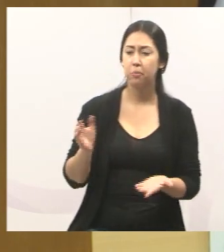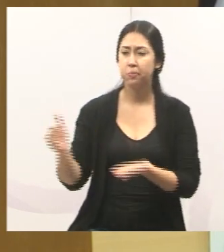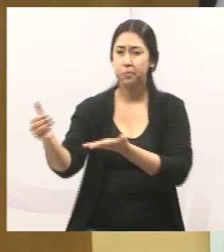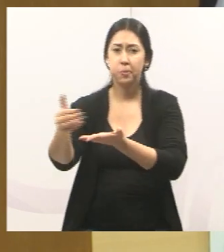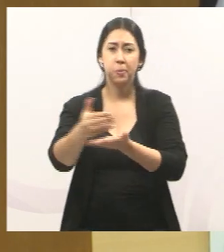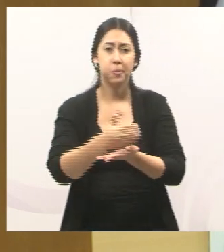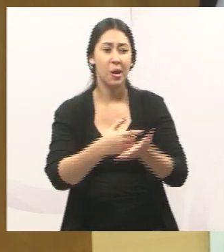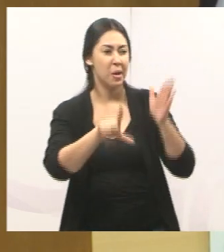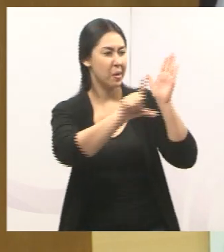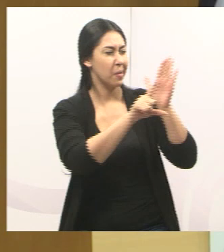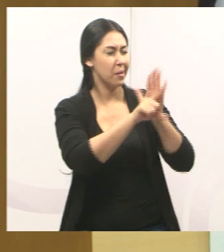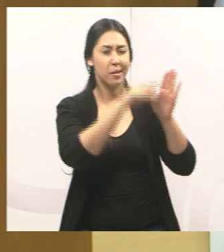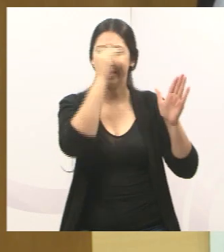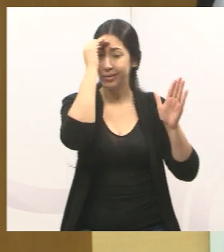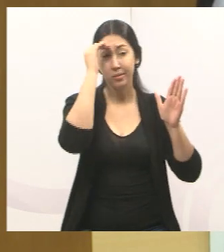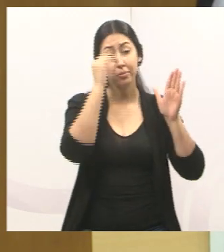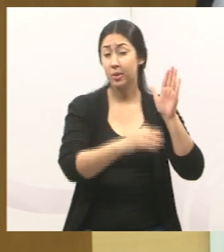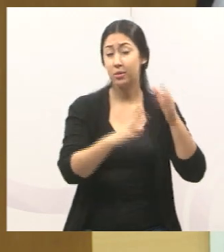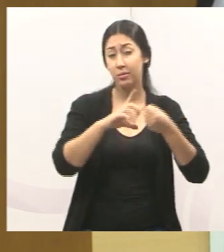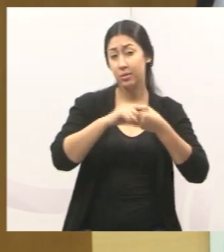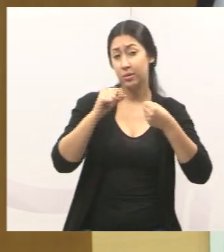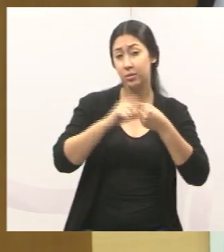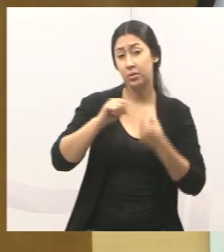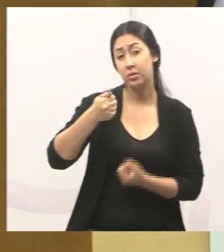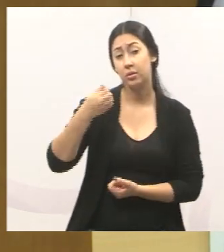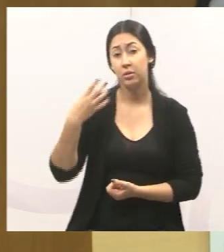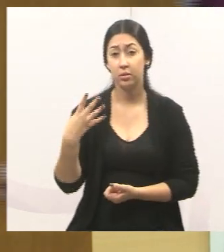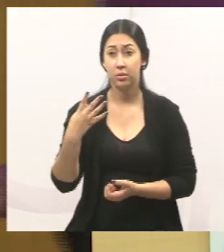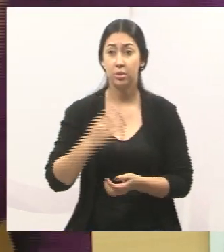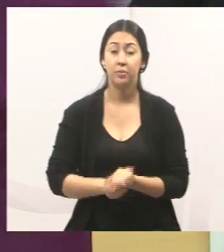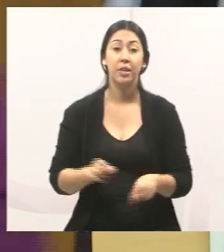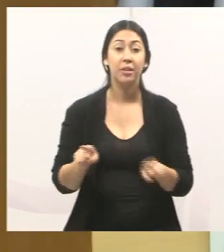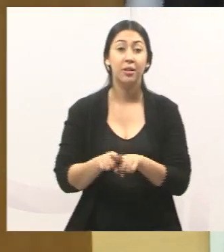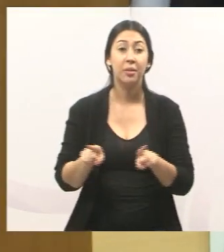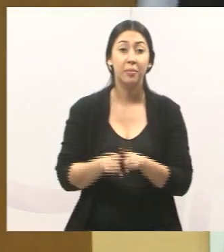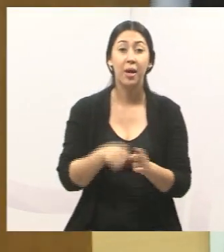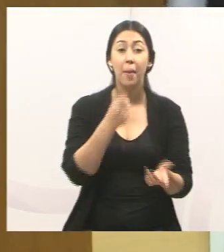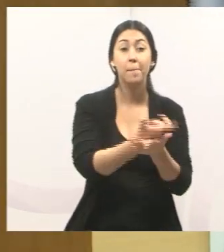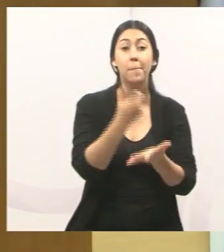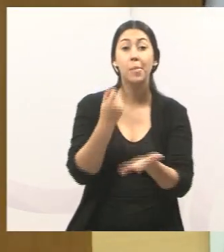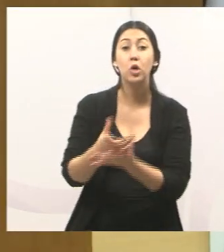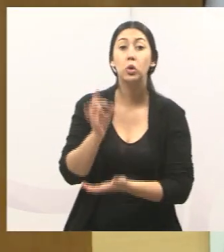Responsabilidade Fiscal no seu artigo 14. A aplicação de apenas